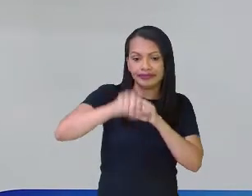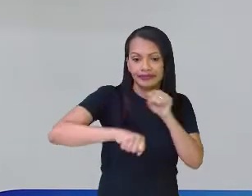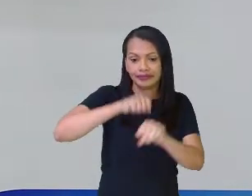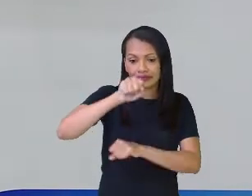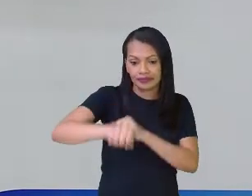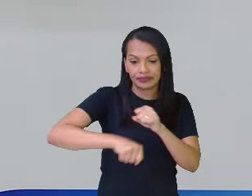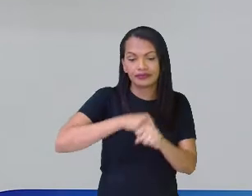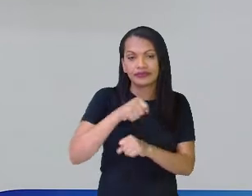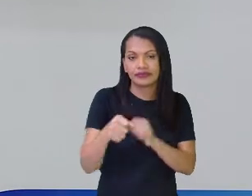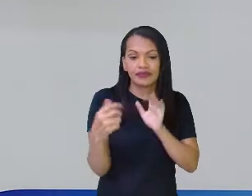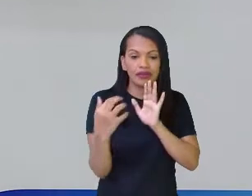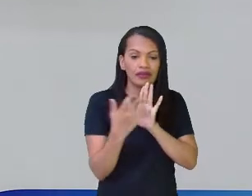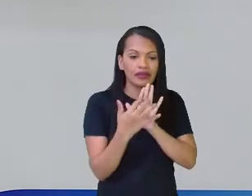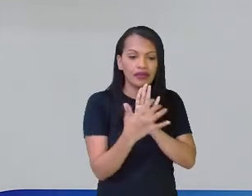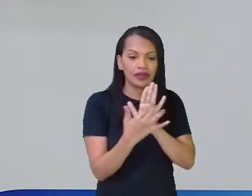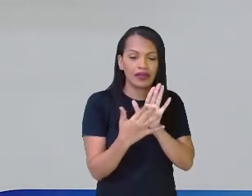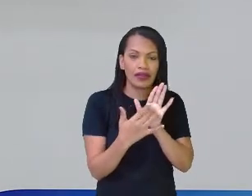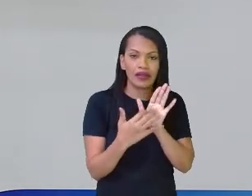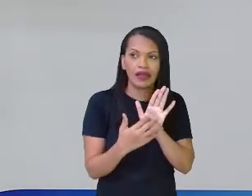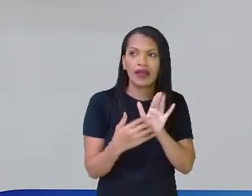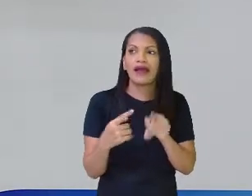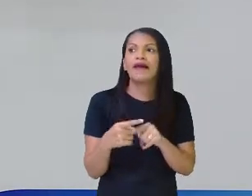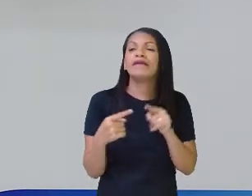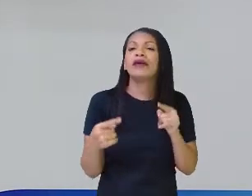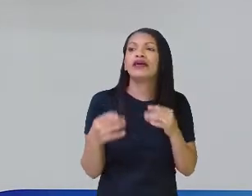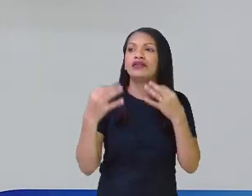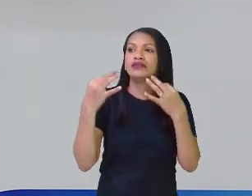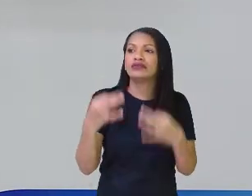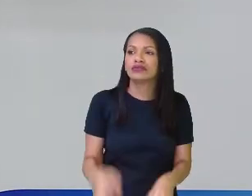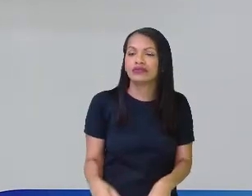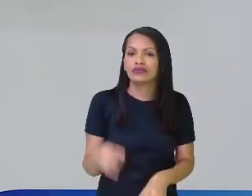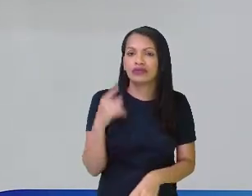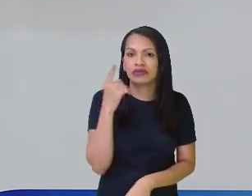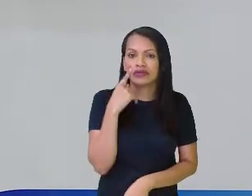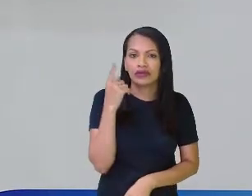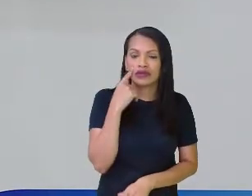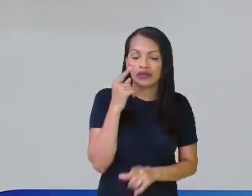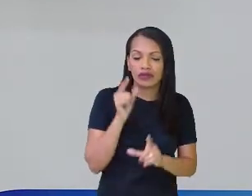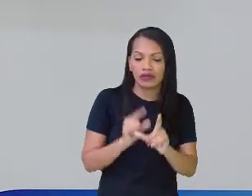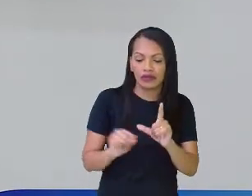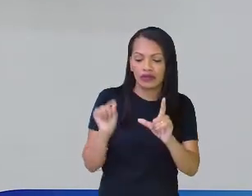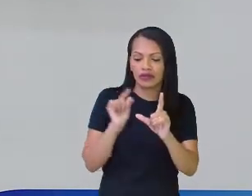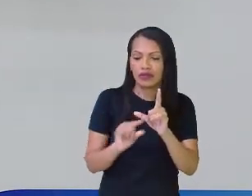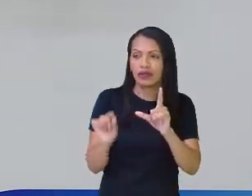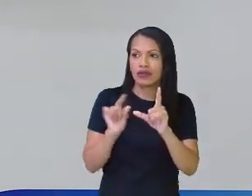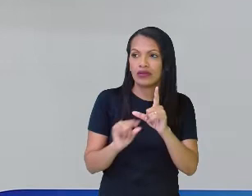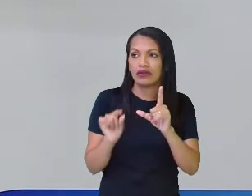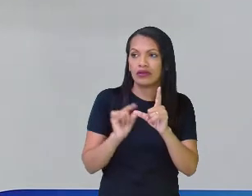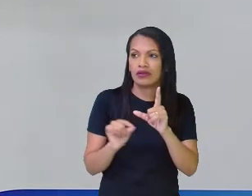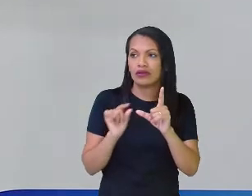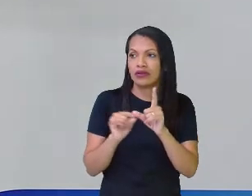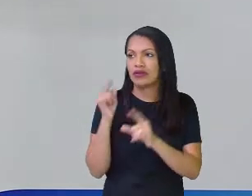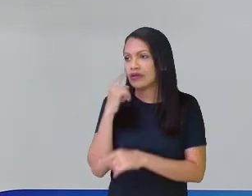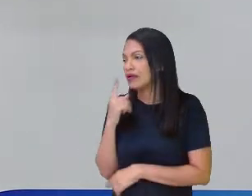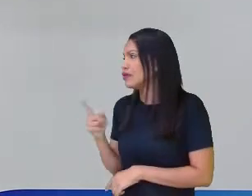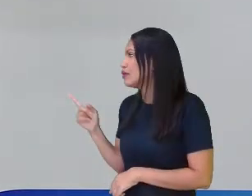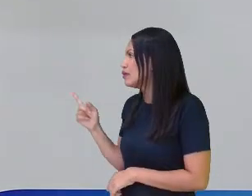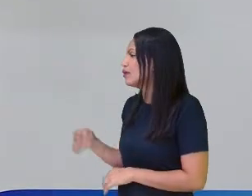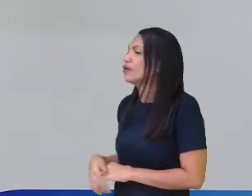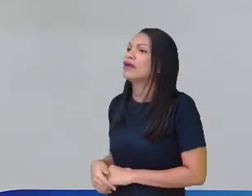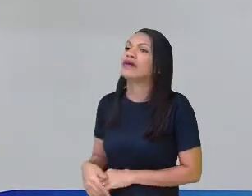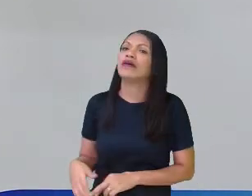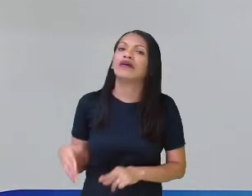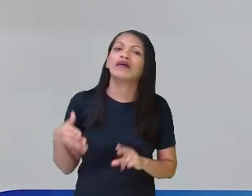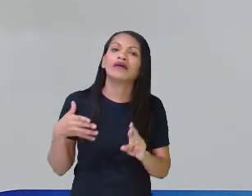Mas o certo era que as legendas estivessem ali do lado. A figurinha representa